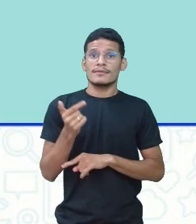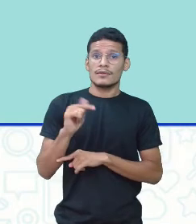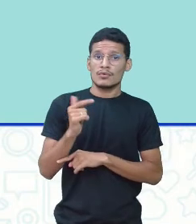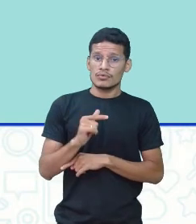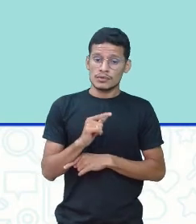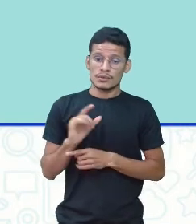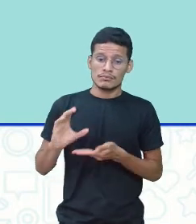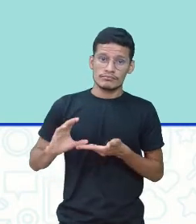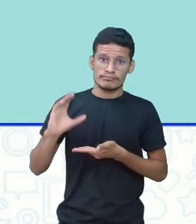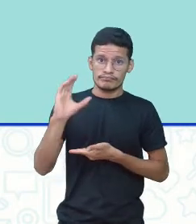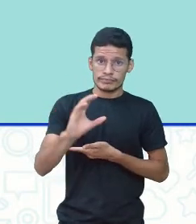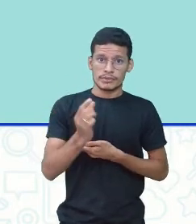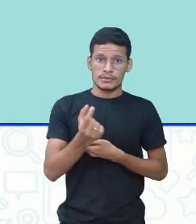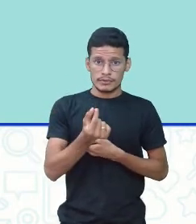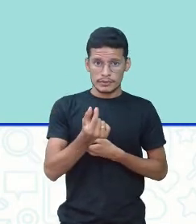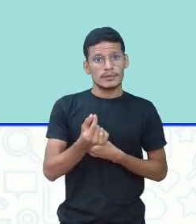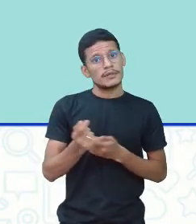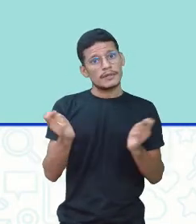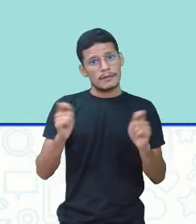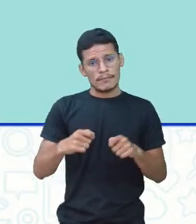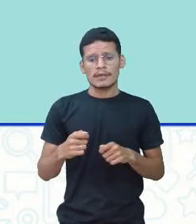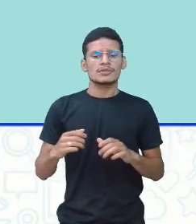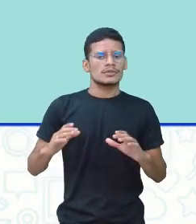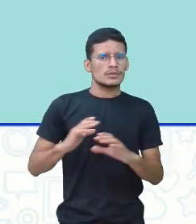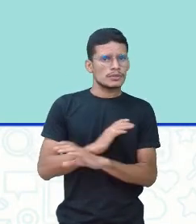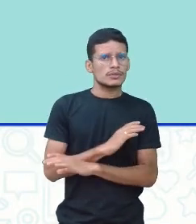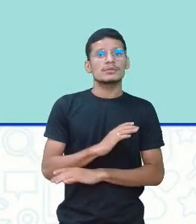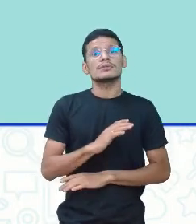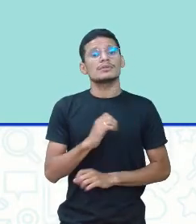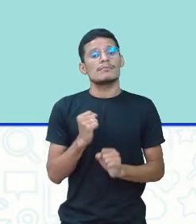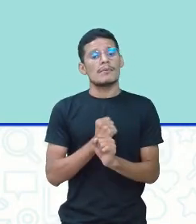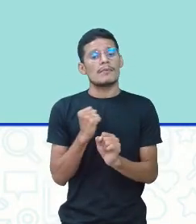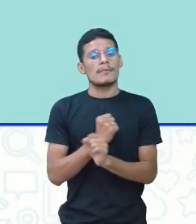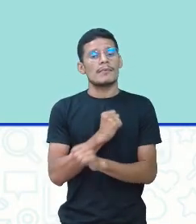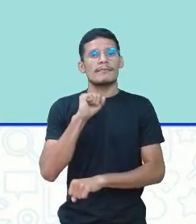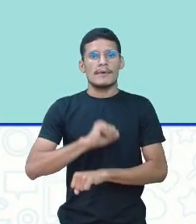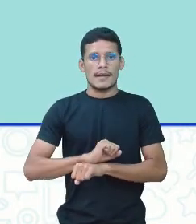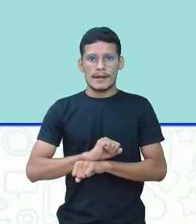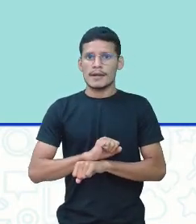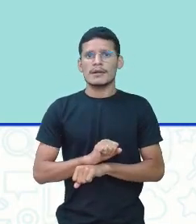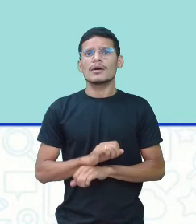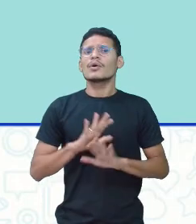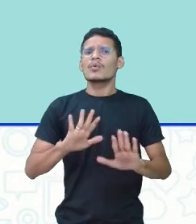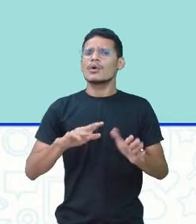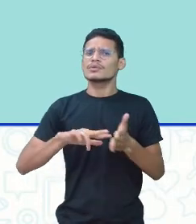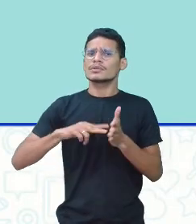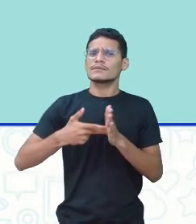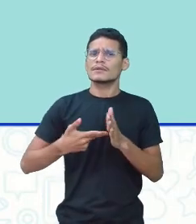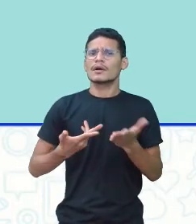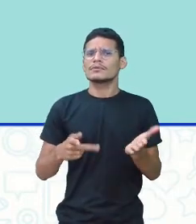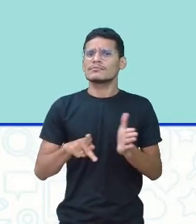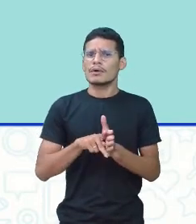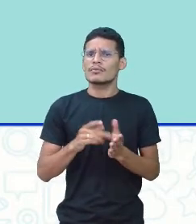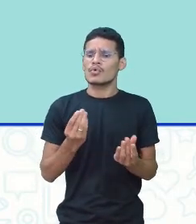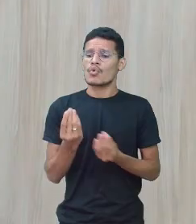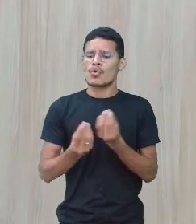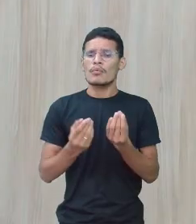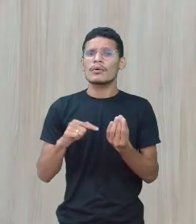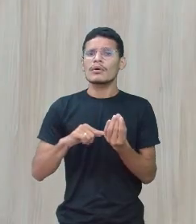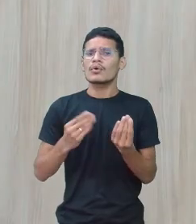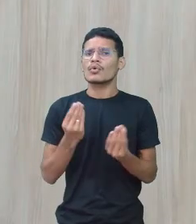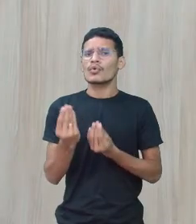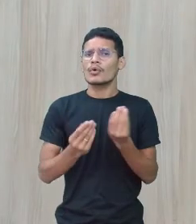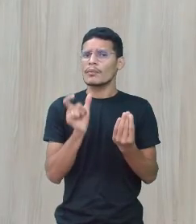recursos financeiros suficientes, as obras ficaram paralisadas. Qual o sentido desse como? Qual o sentido